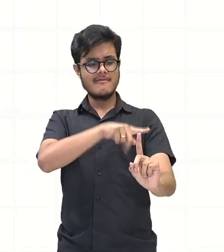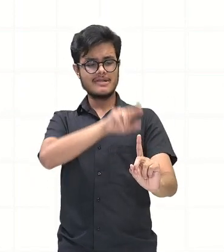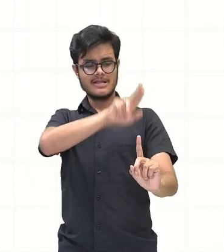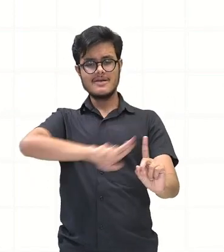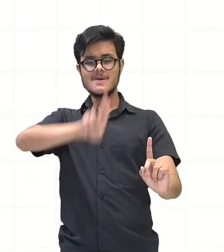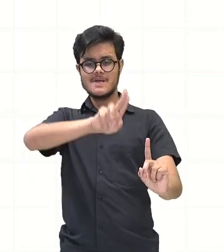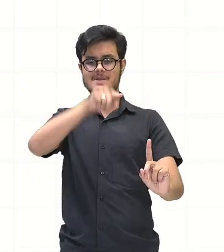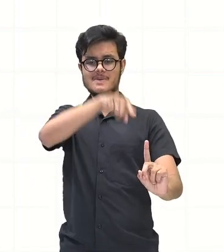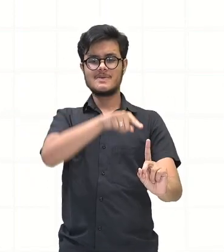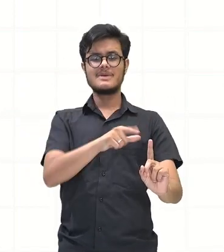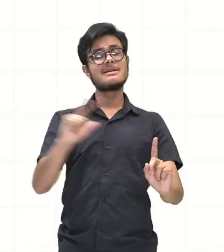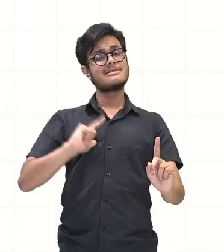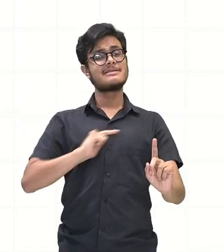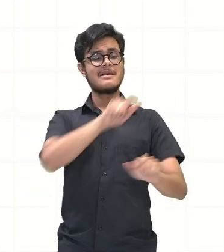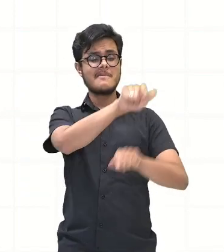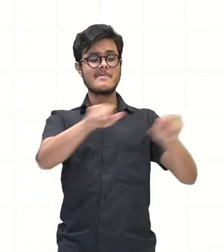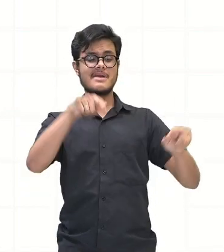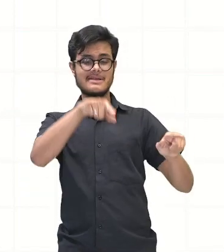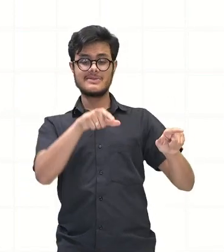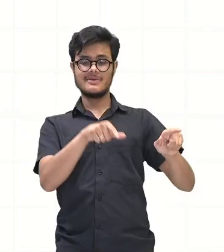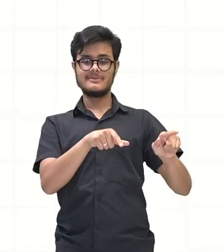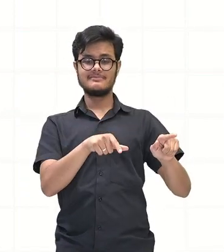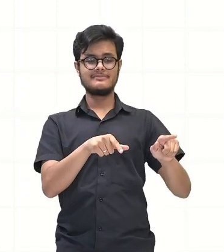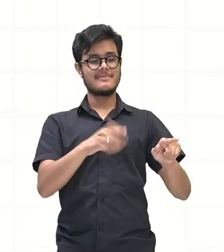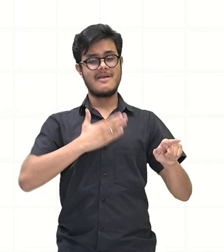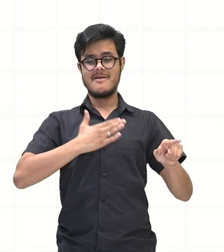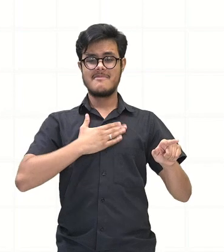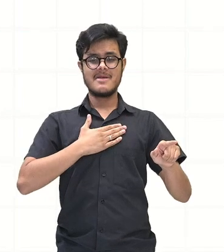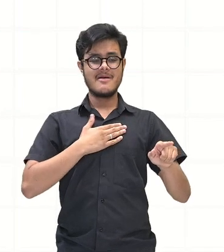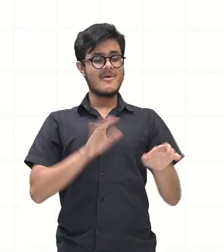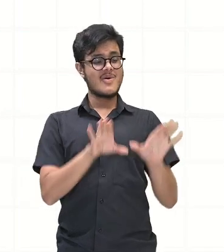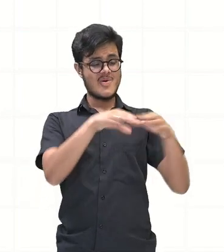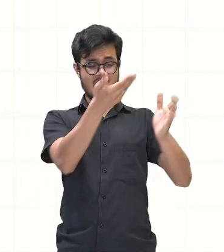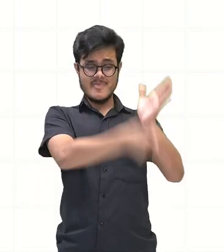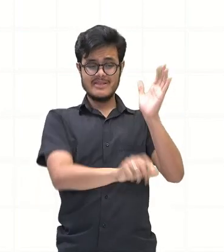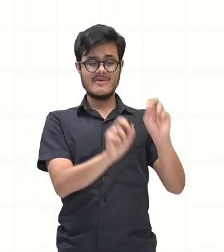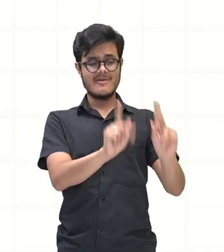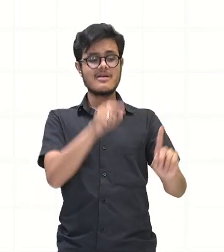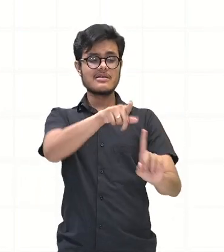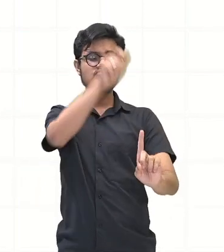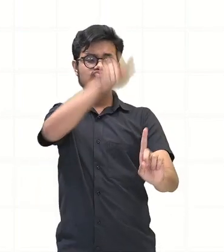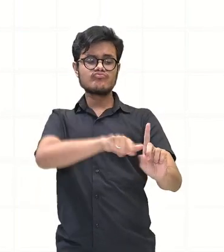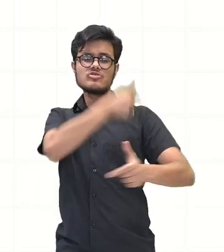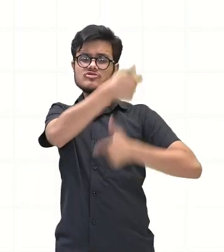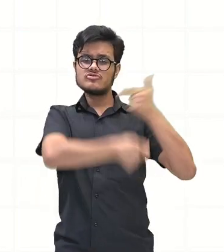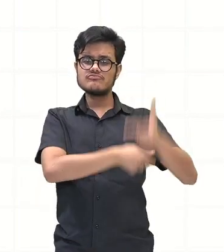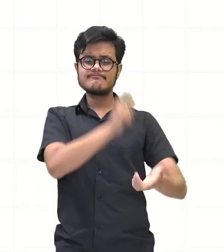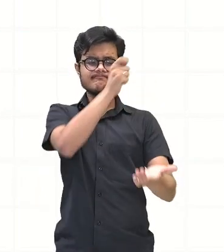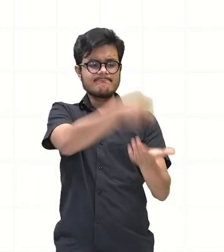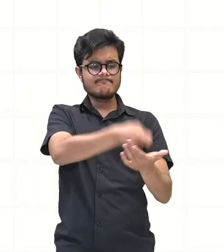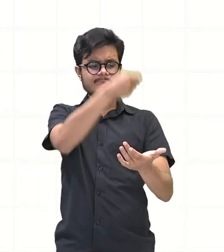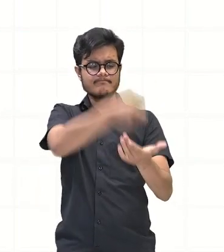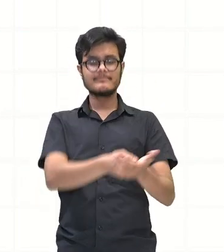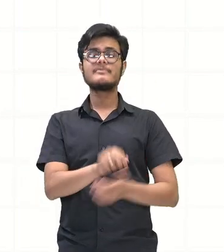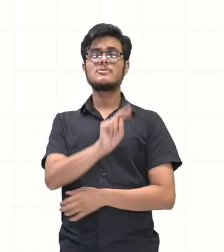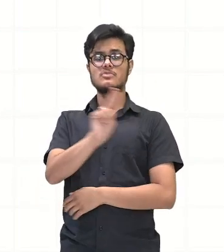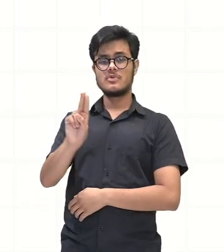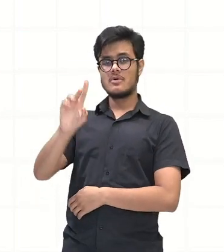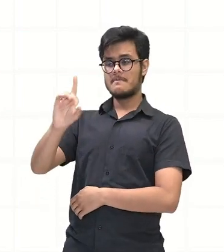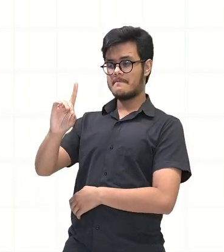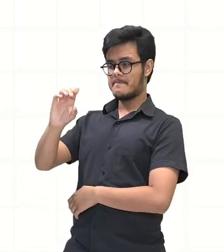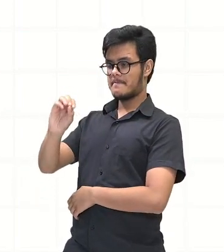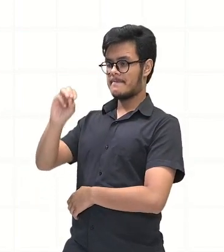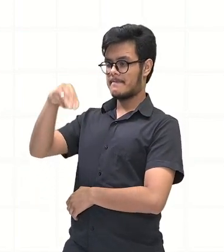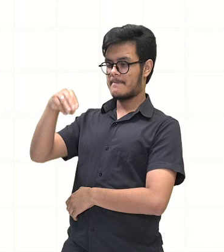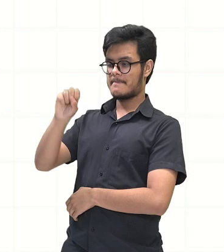acabar obtendo a tribo, né, ou o grupo que perdeu na condição ali de cativo ou na condição de escravo.